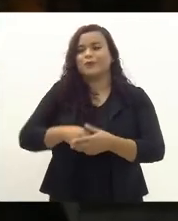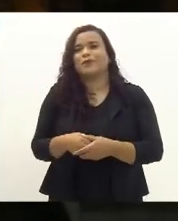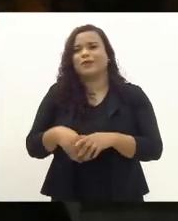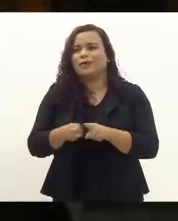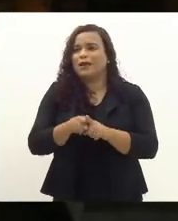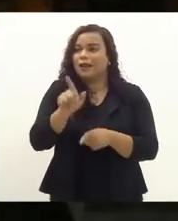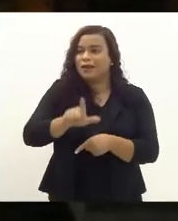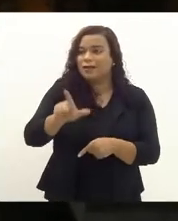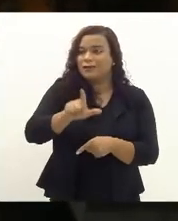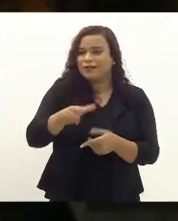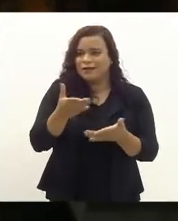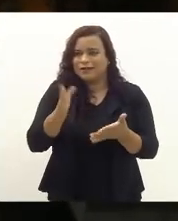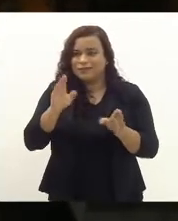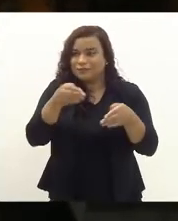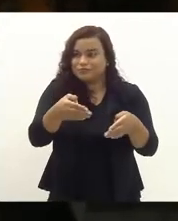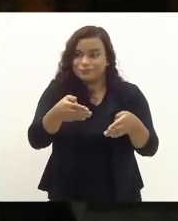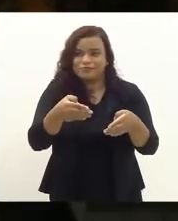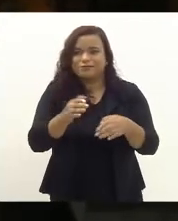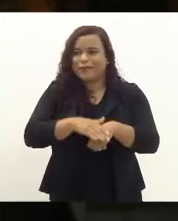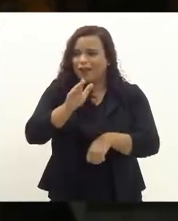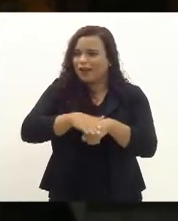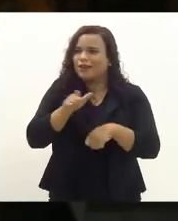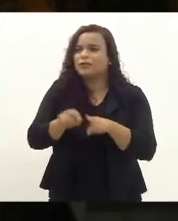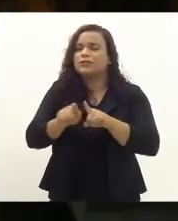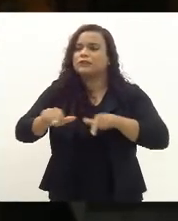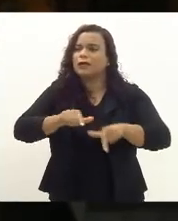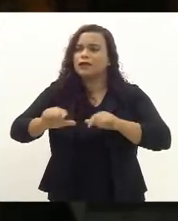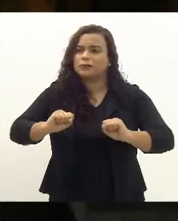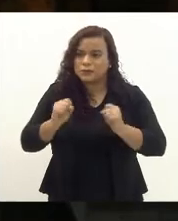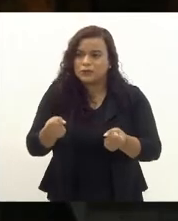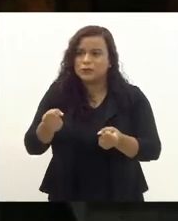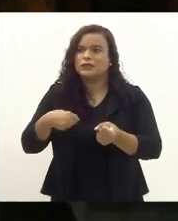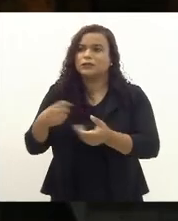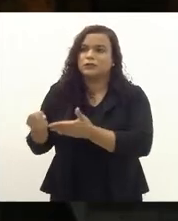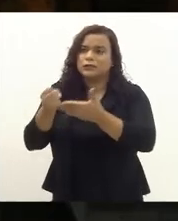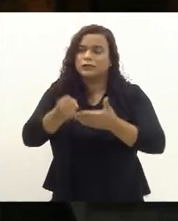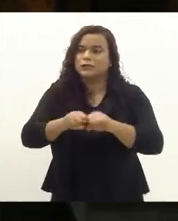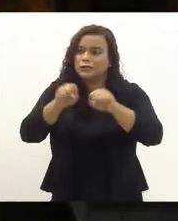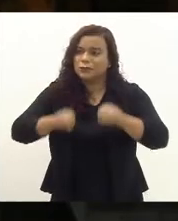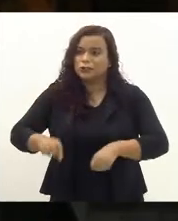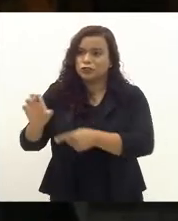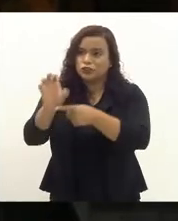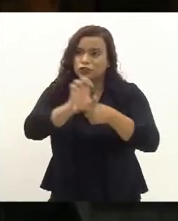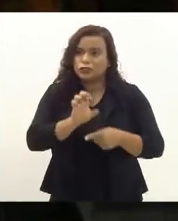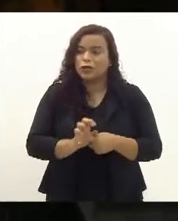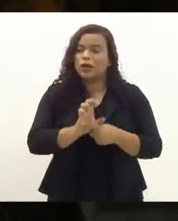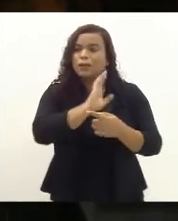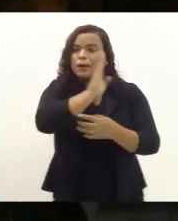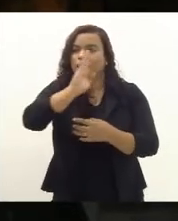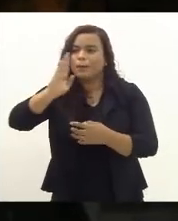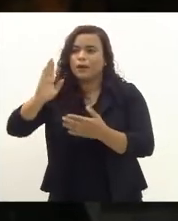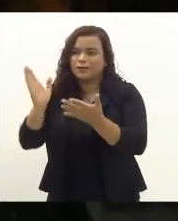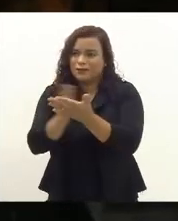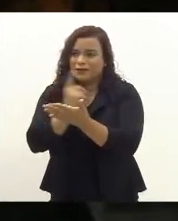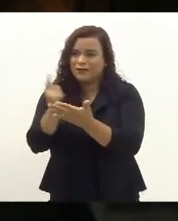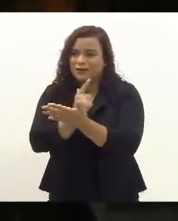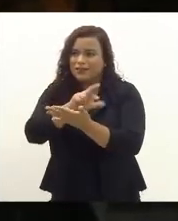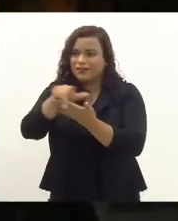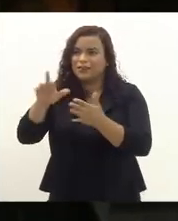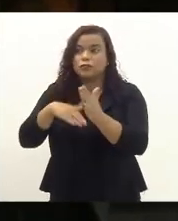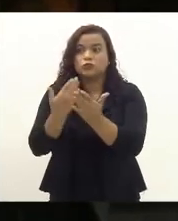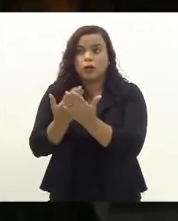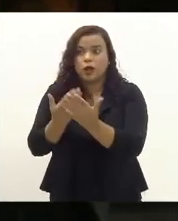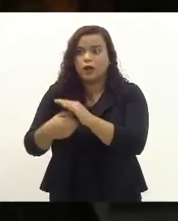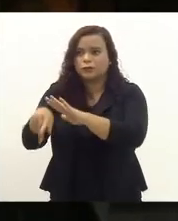estimula a literatura é trabalhando para que a gente tem um sistema Estadual de bibliotecas escolares trabalhando